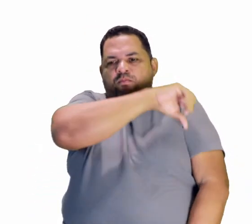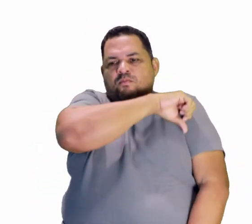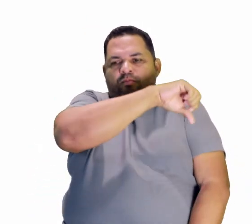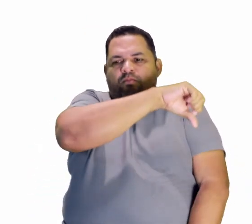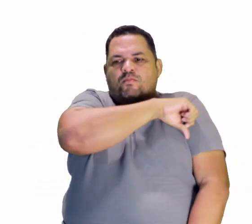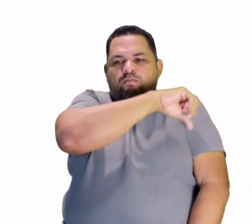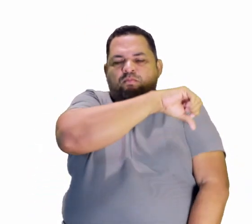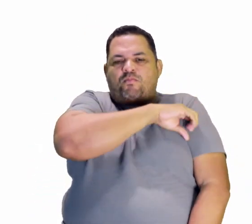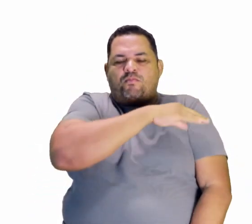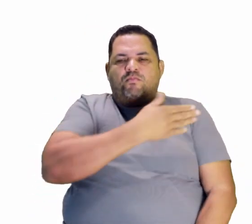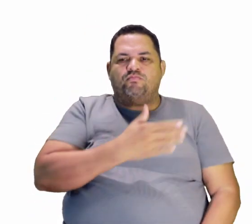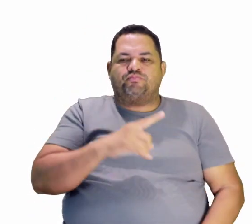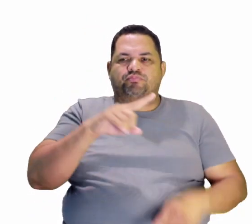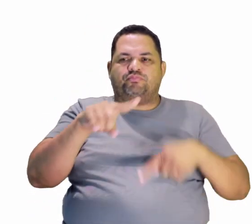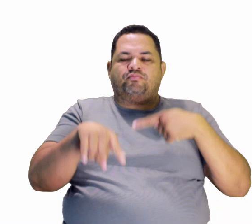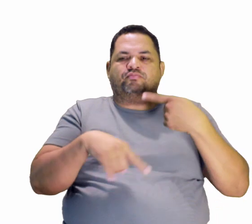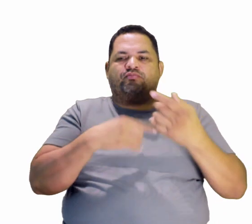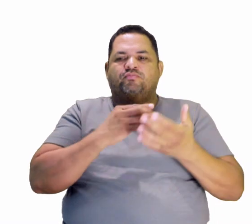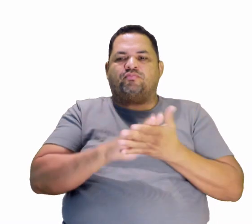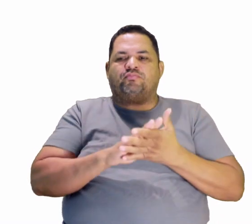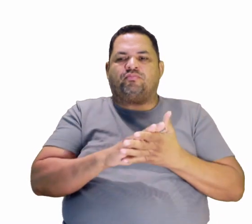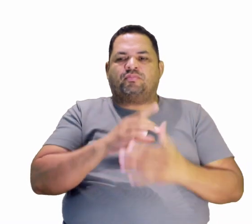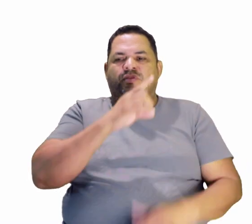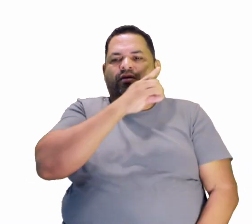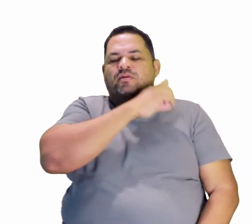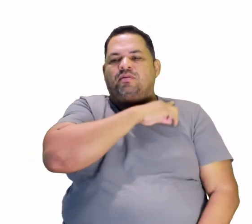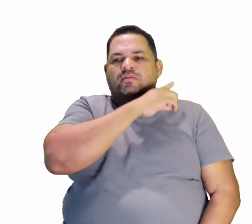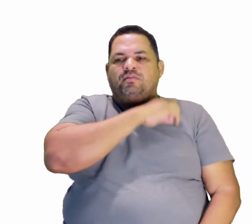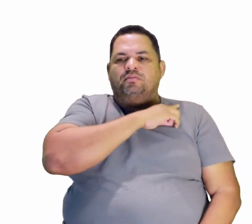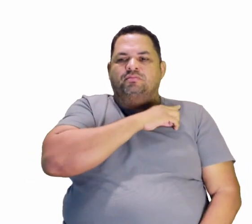aí, e depois de novo, no primeiro ano